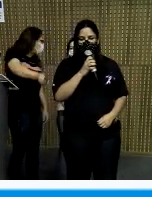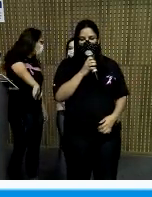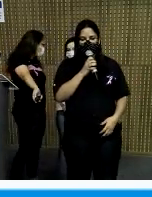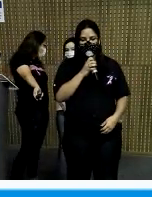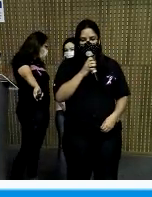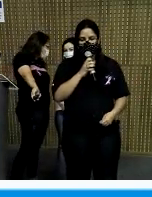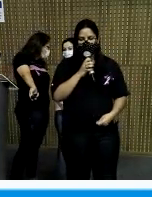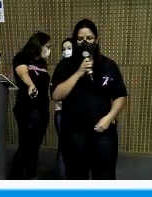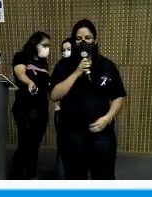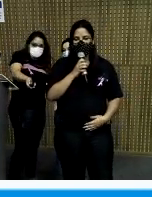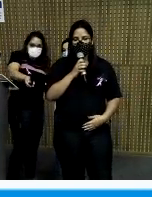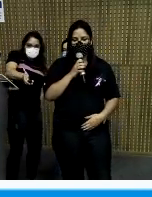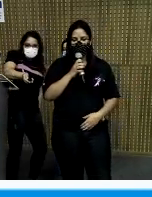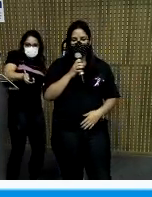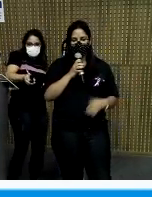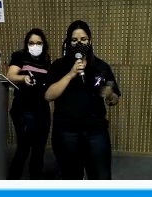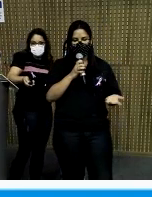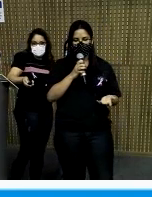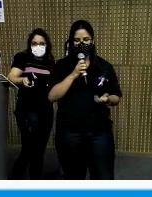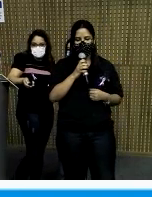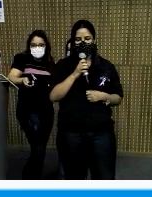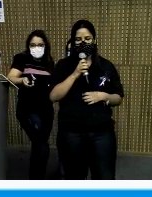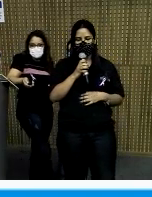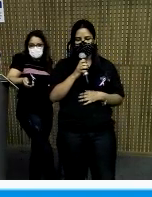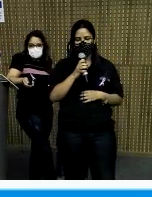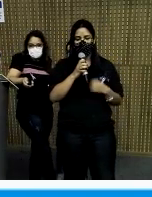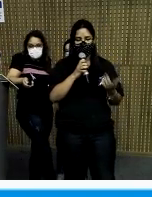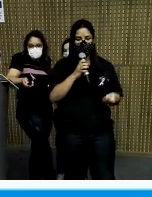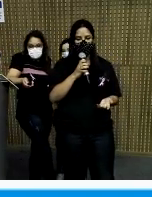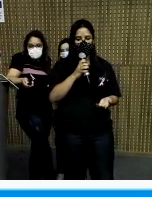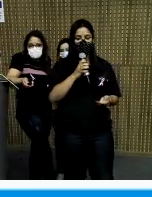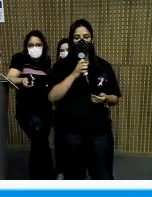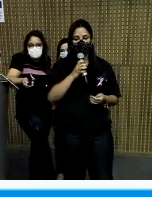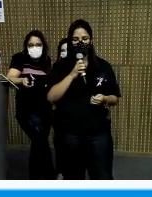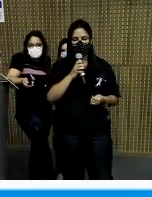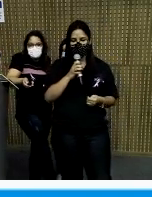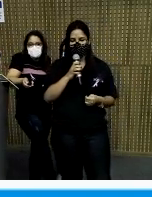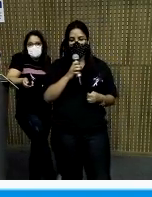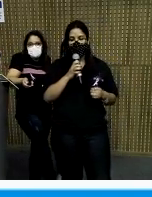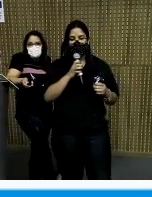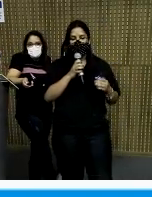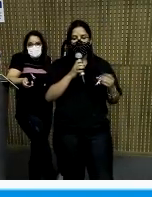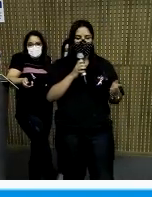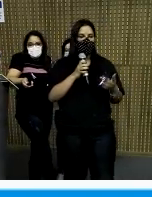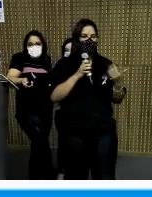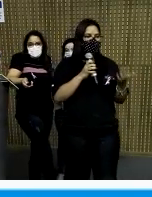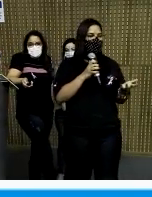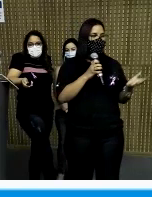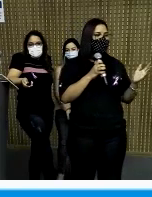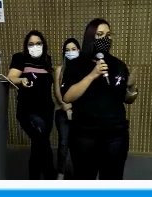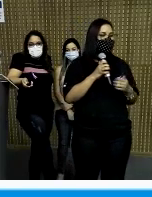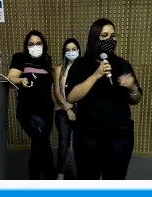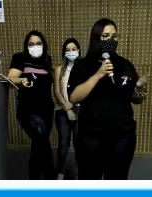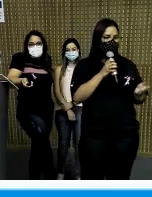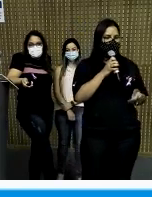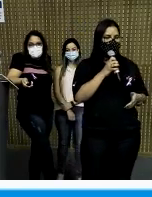Quanto à odontologia, né, no ano de 2020, houve 26 solicitações, devido também